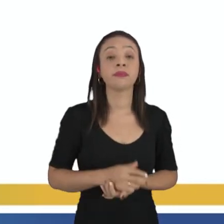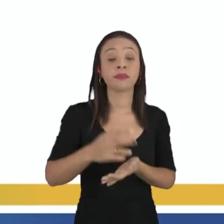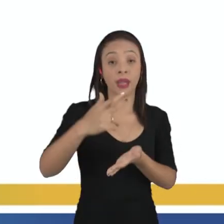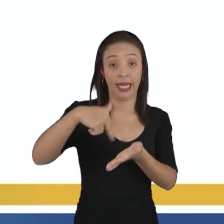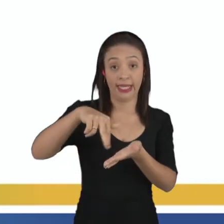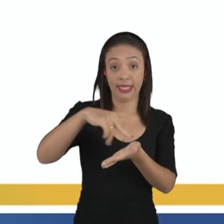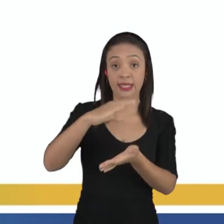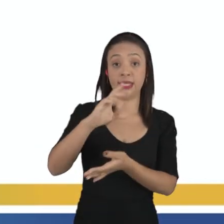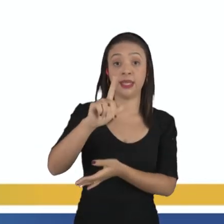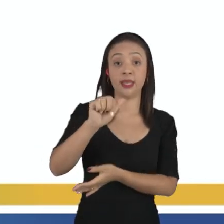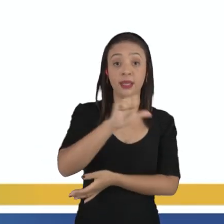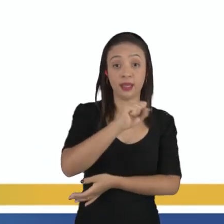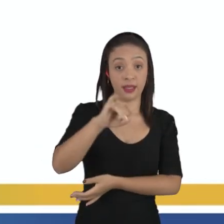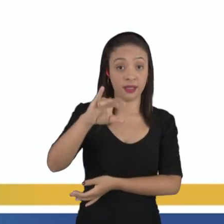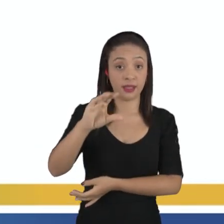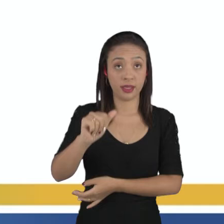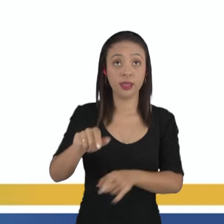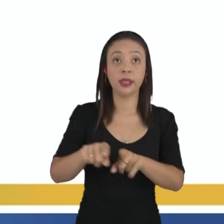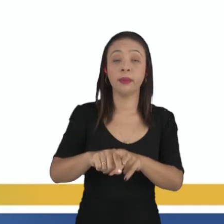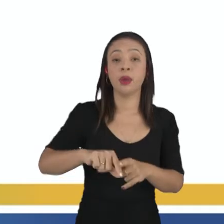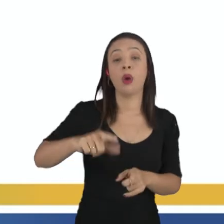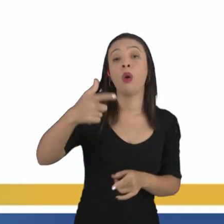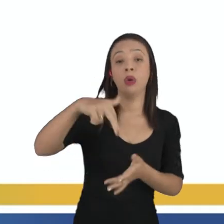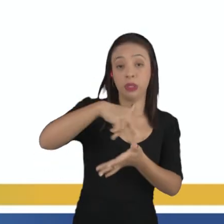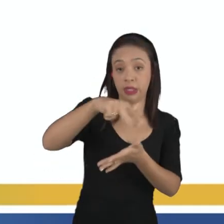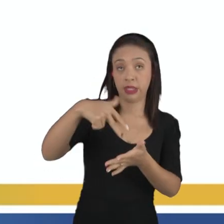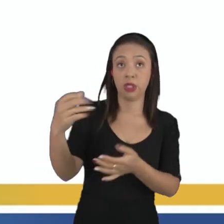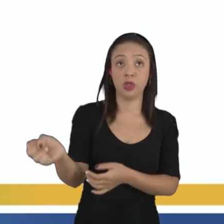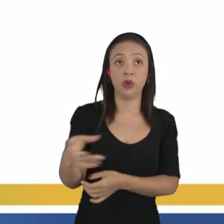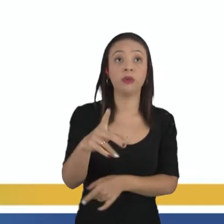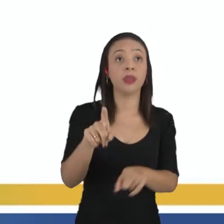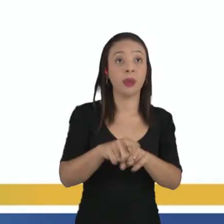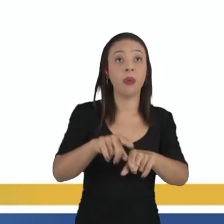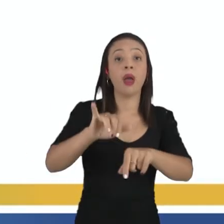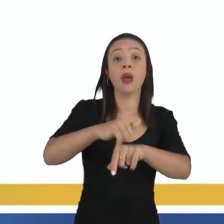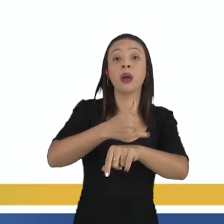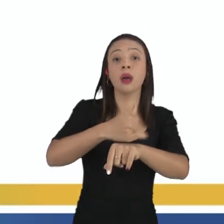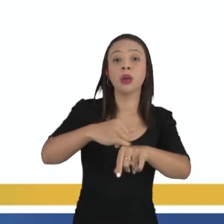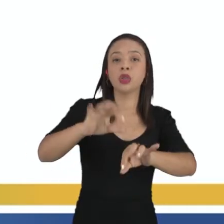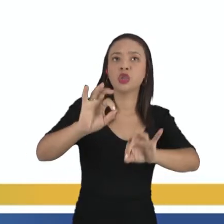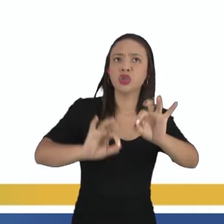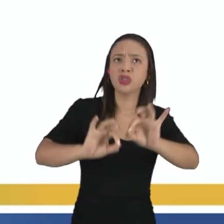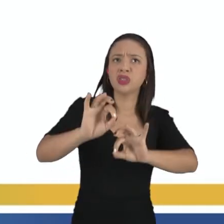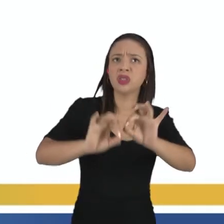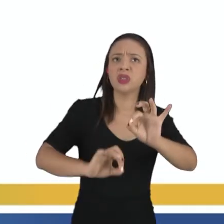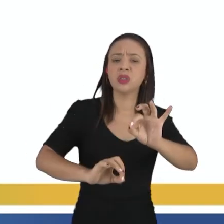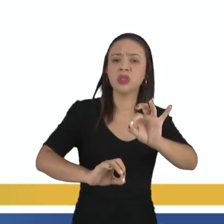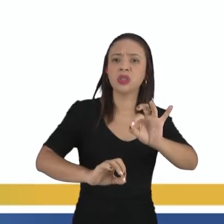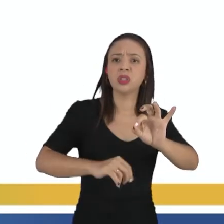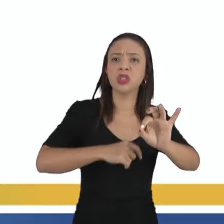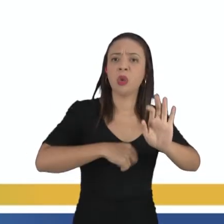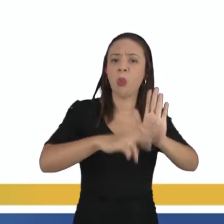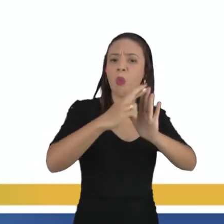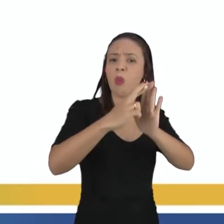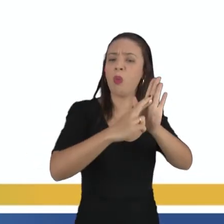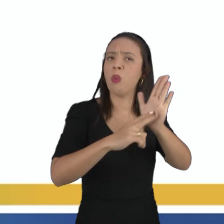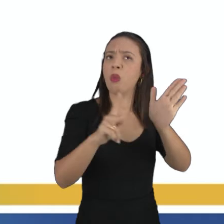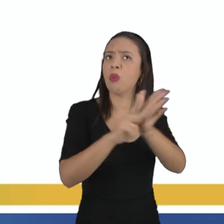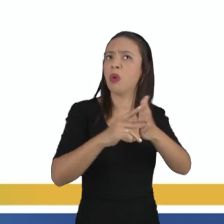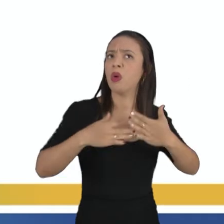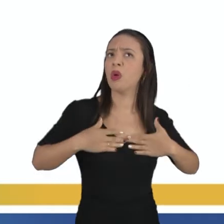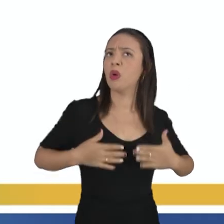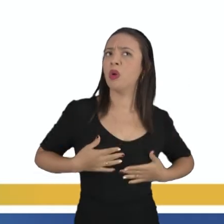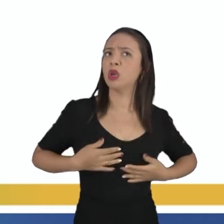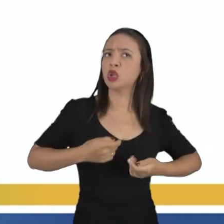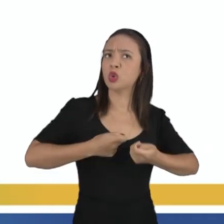tanto a dança clássica como as danças modernas são técnicas de normalização dos corpos, em que o controle